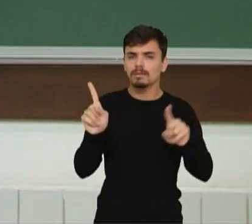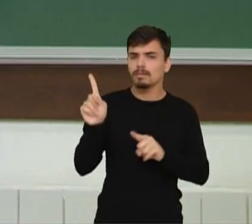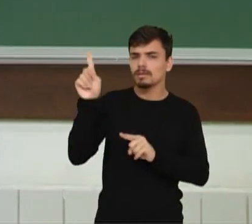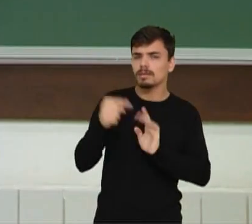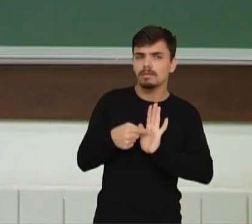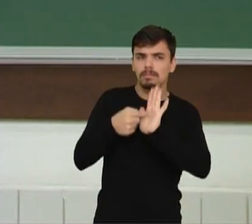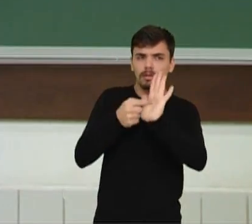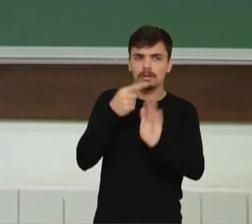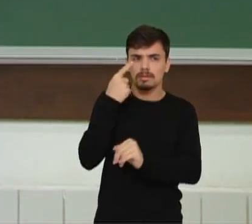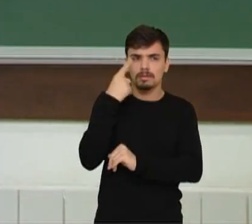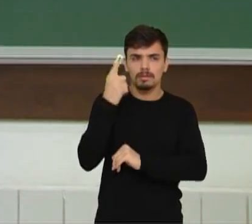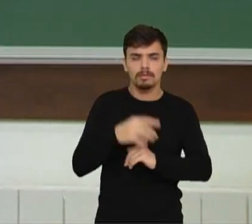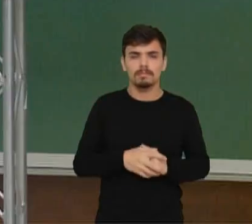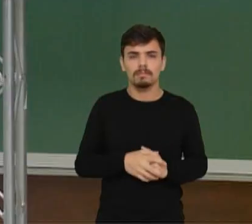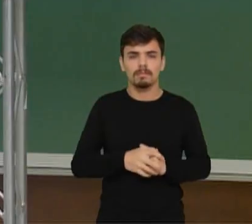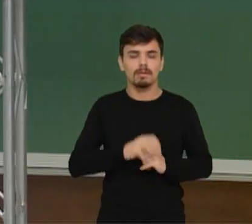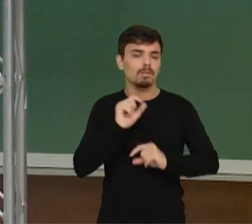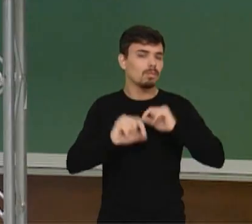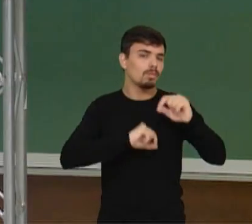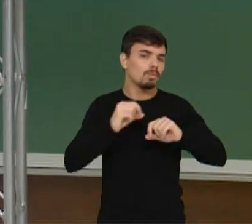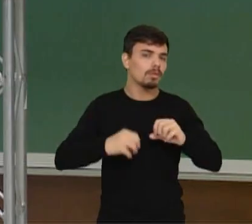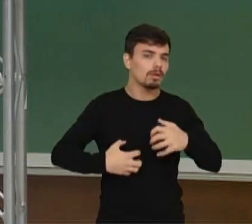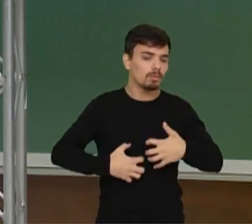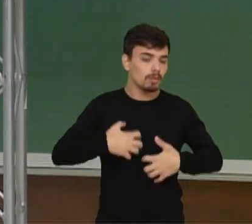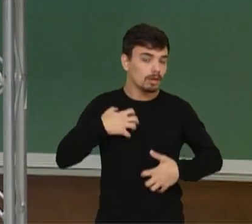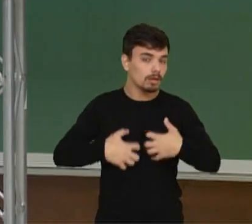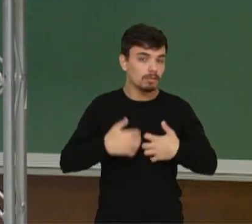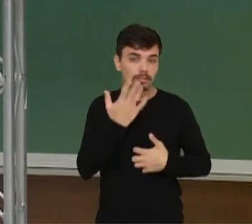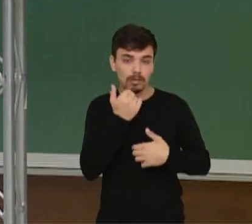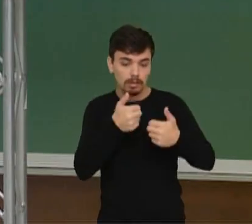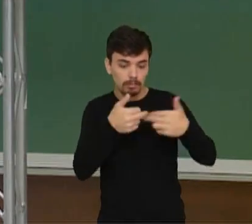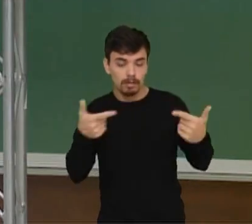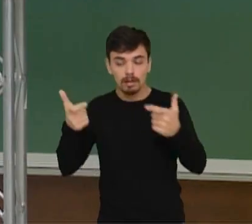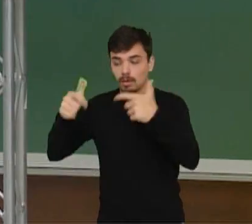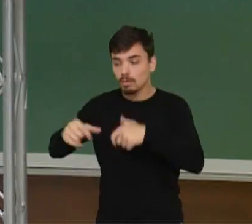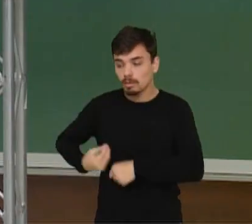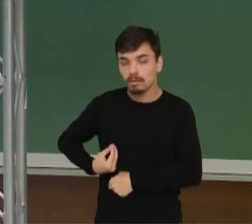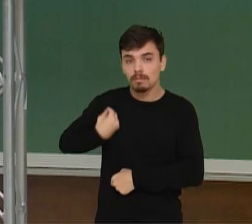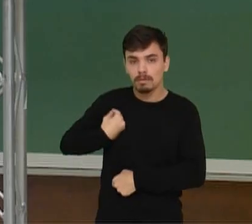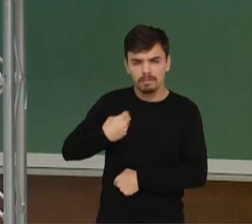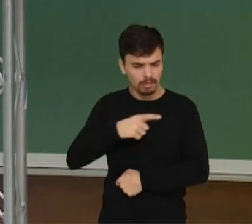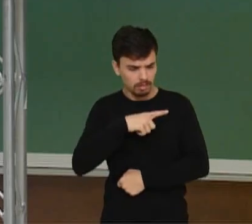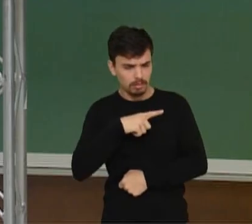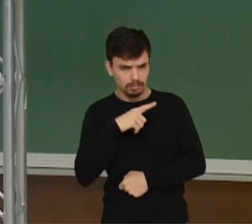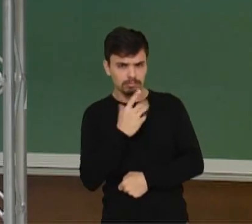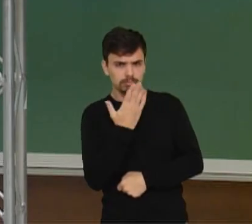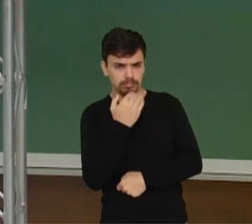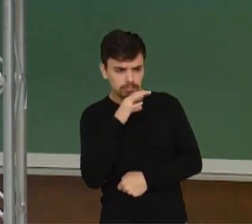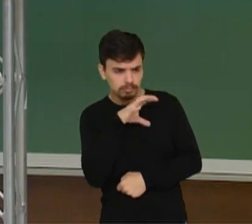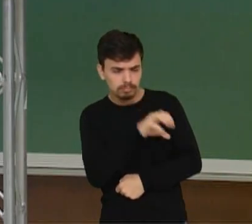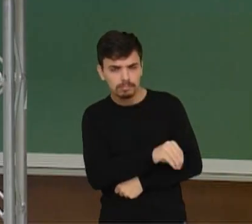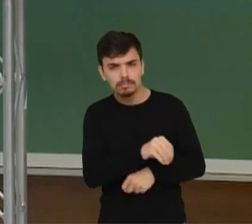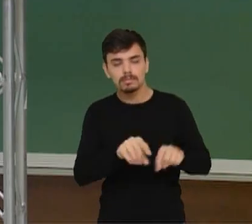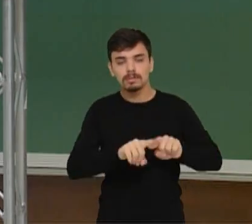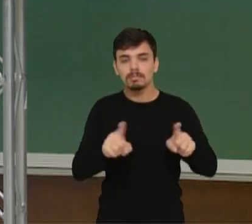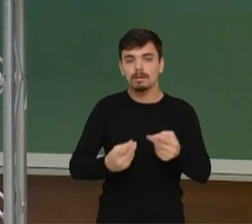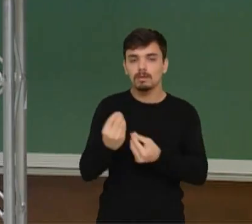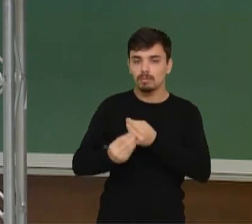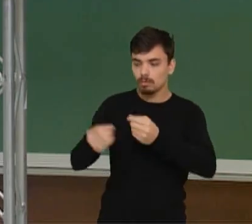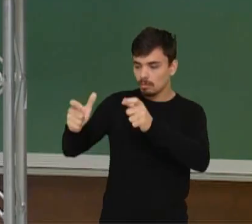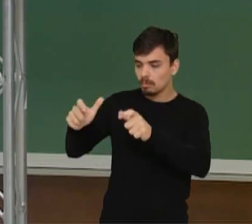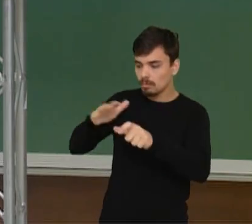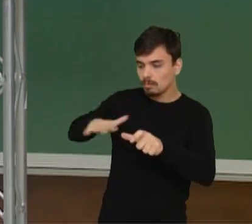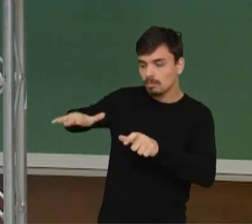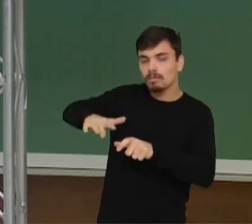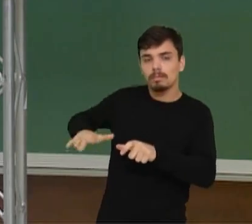aparecer essas perguntas. Ó, do que o organismo se alimenta? Onde ele vive? Ele possui predadores? Como que o ambiente está afetando a